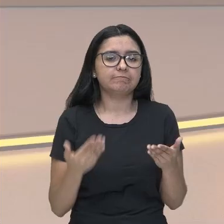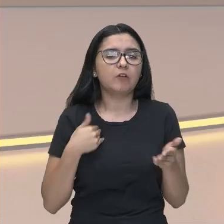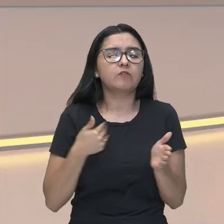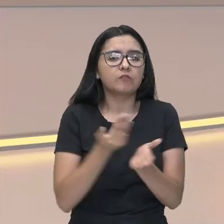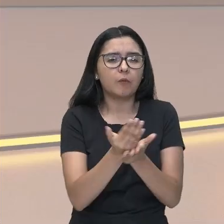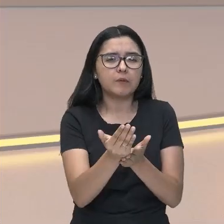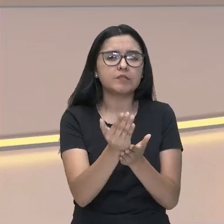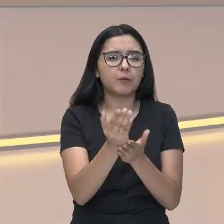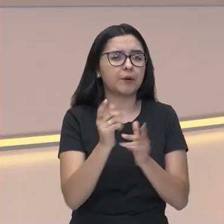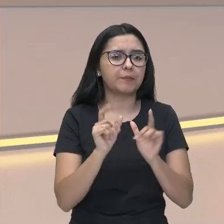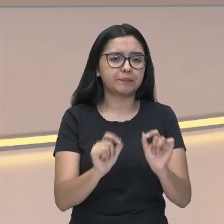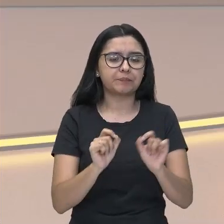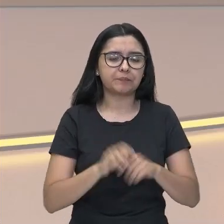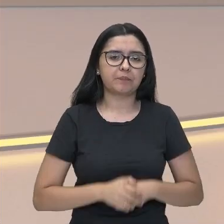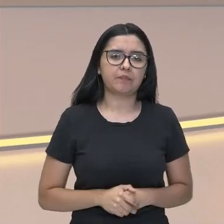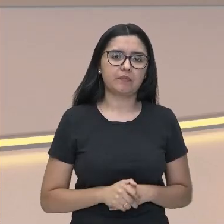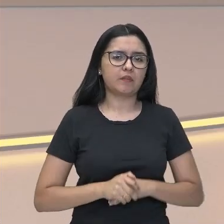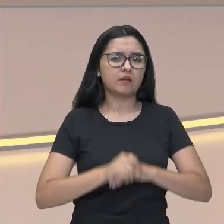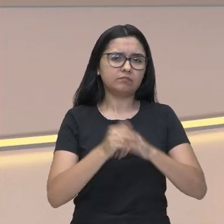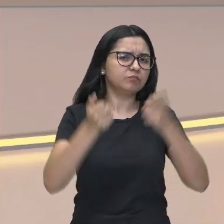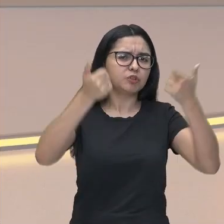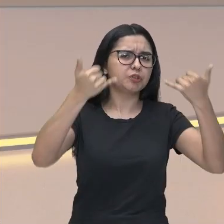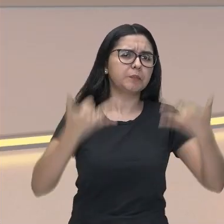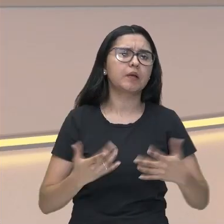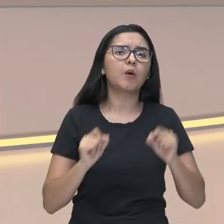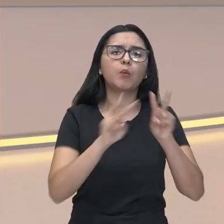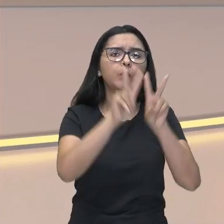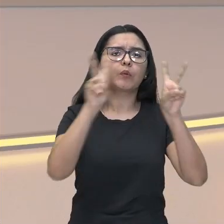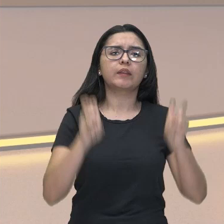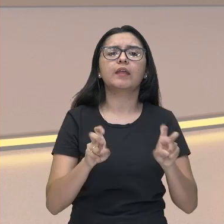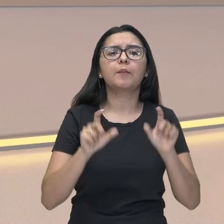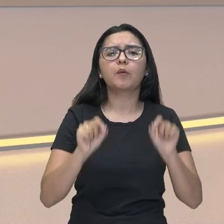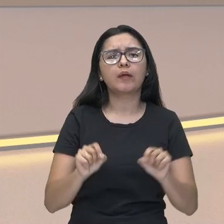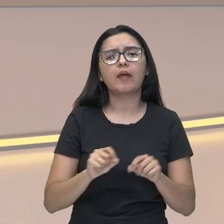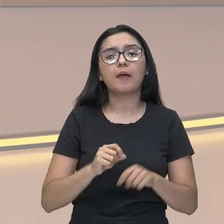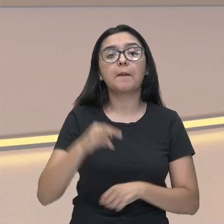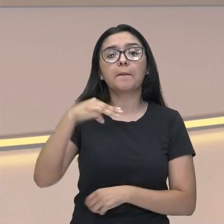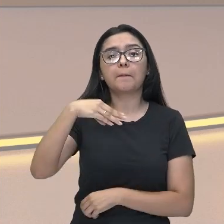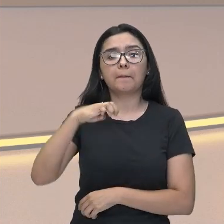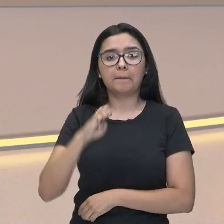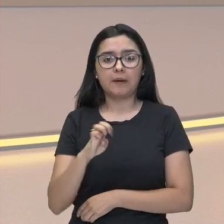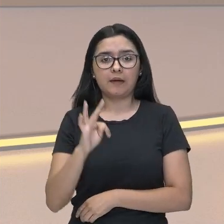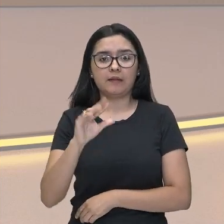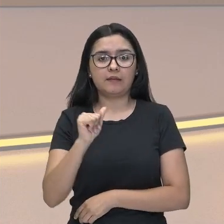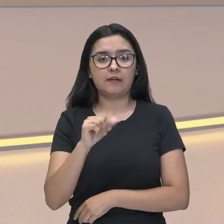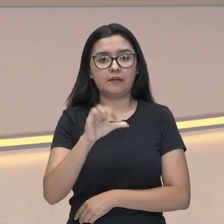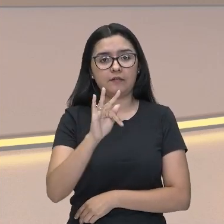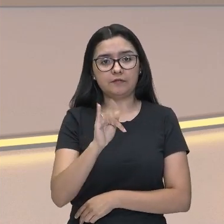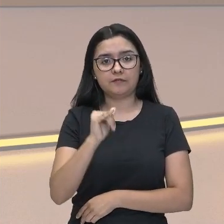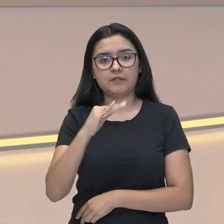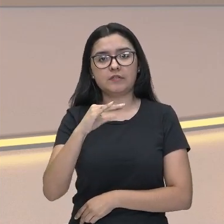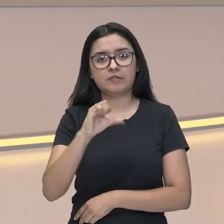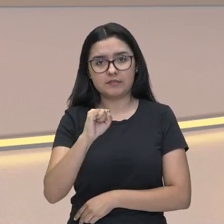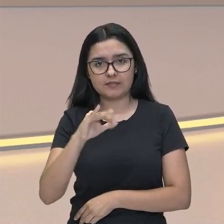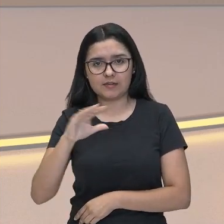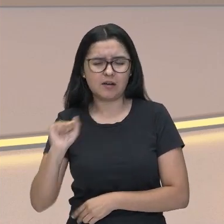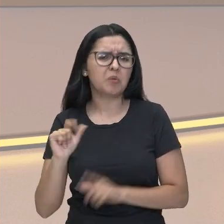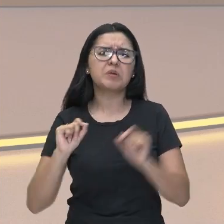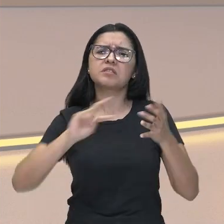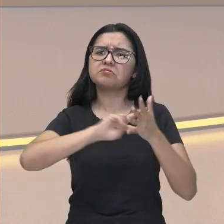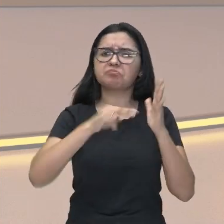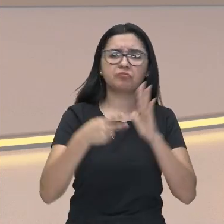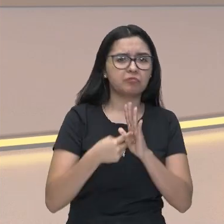começar abordando aqui o tema da metafísica, de Aristóteles. Então, o que é a metafísica, né?